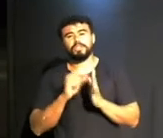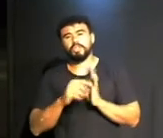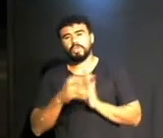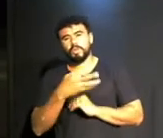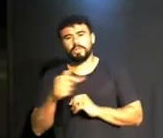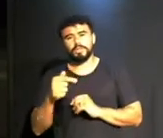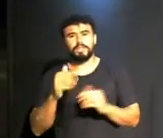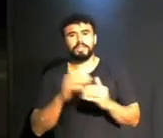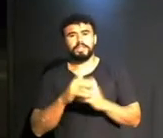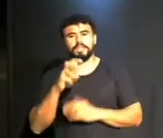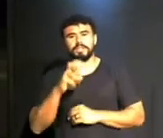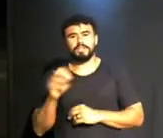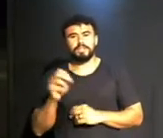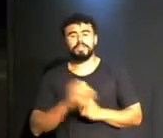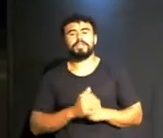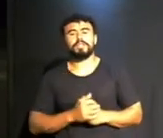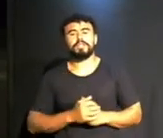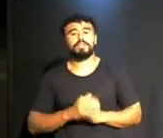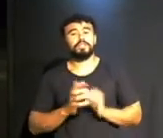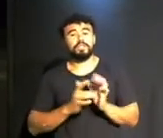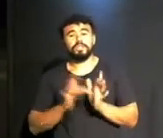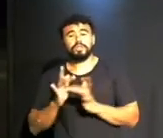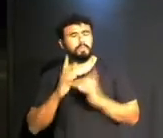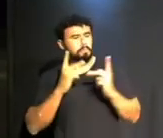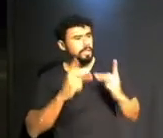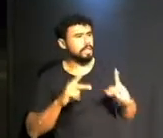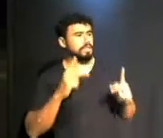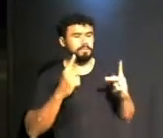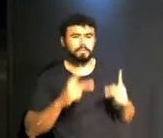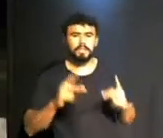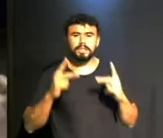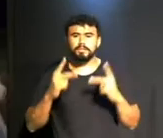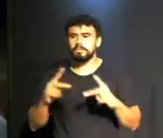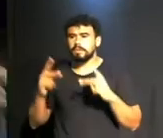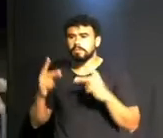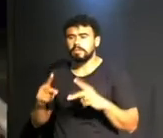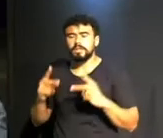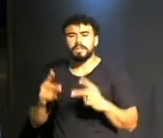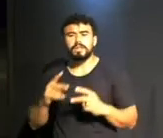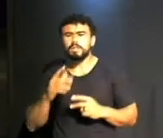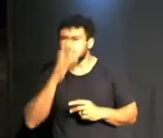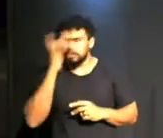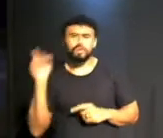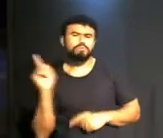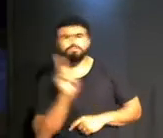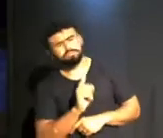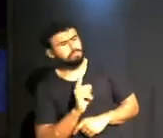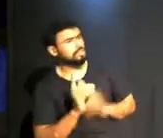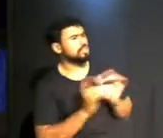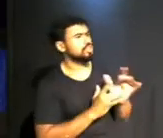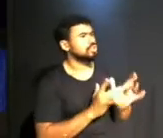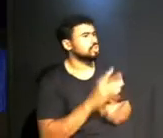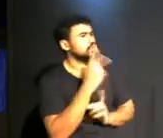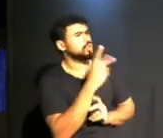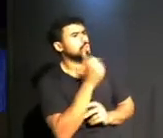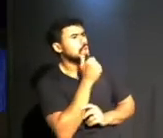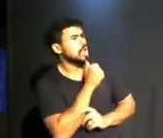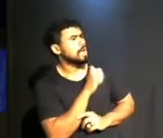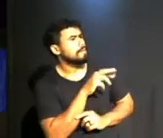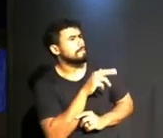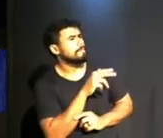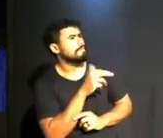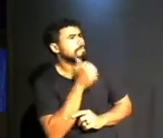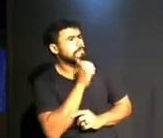47 é o 50 Jesus estava pregando a palavra e um dado momento alguém chegou e de Jesus a tua mãe e teus irmãos